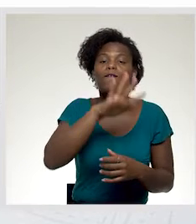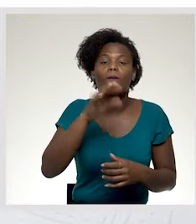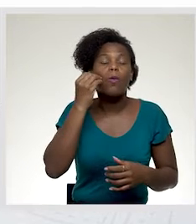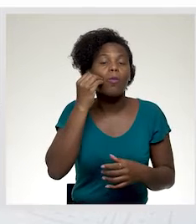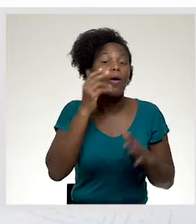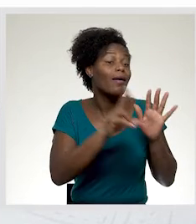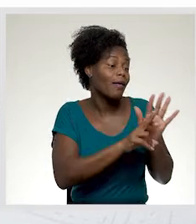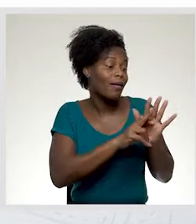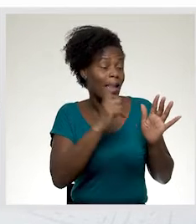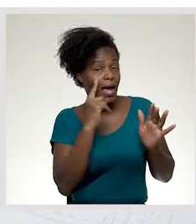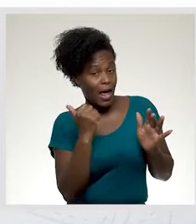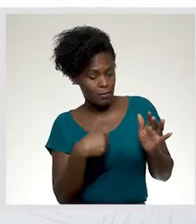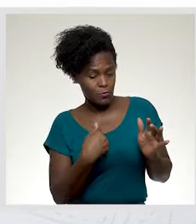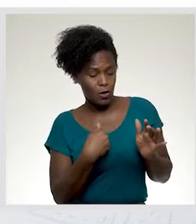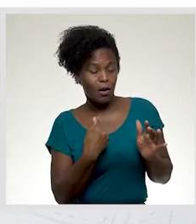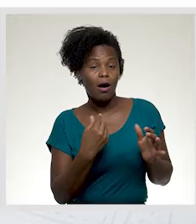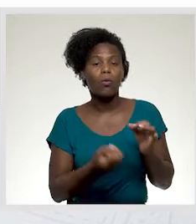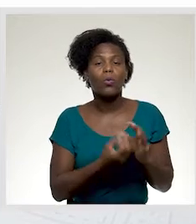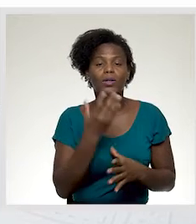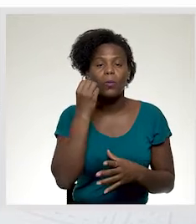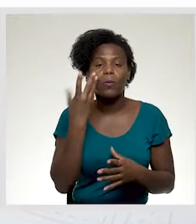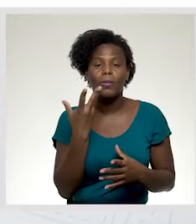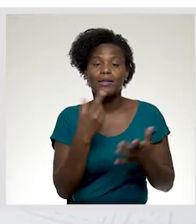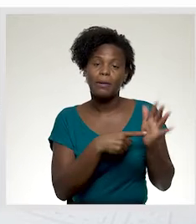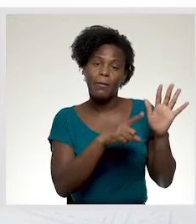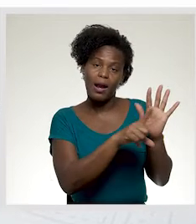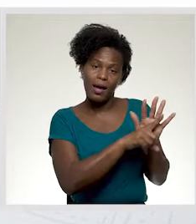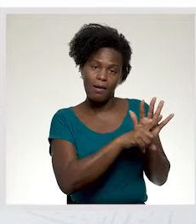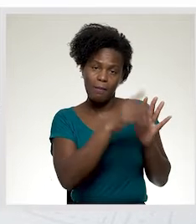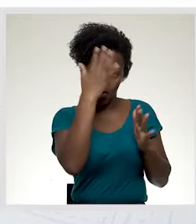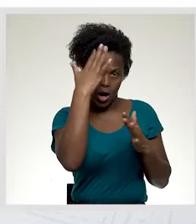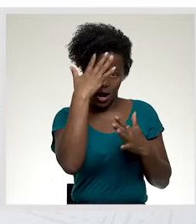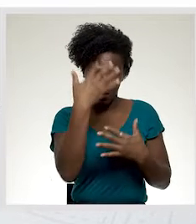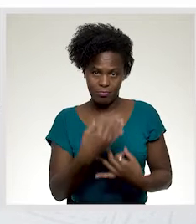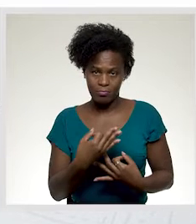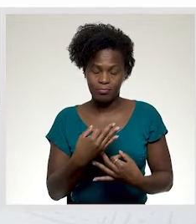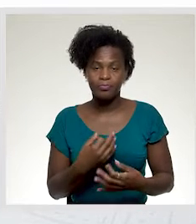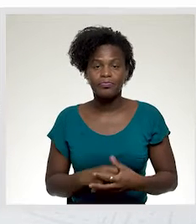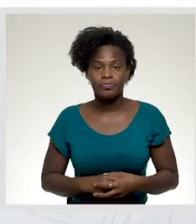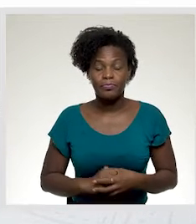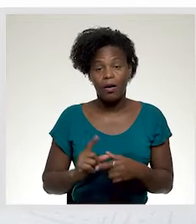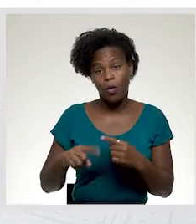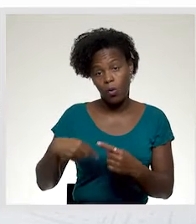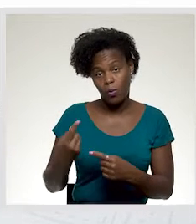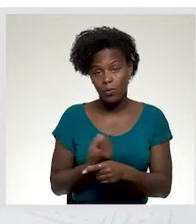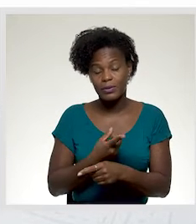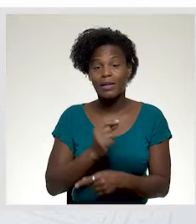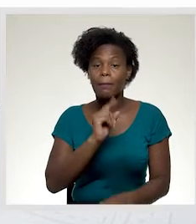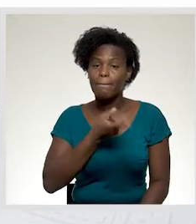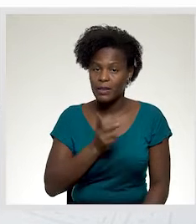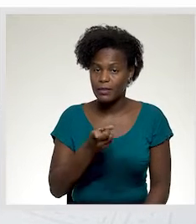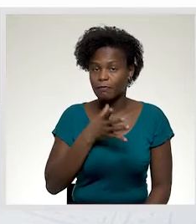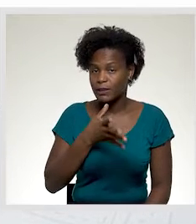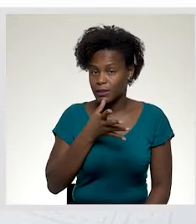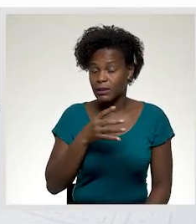o princípio de que ela própria deriva, ou seja, a lei moral. Além disso, esse imperativo